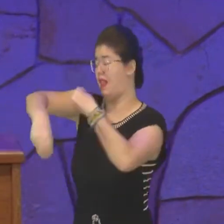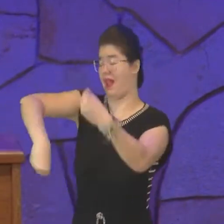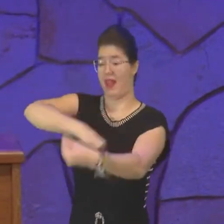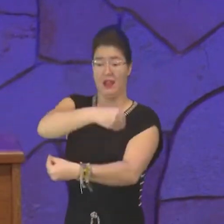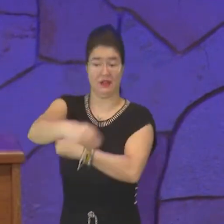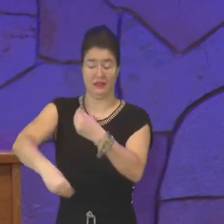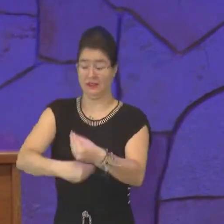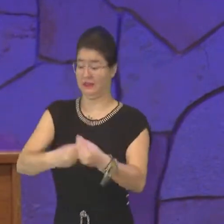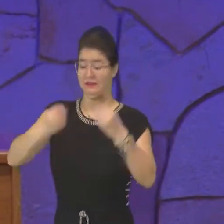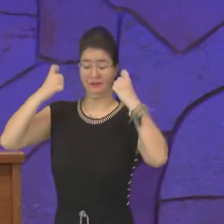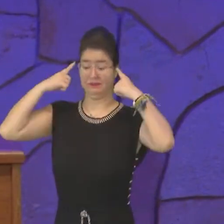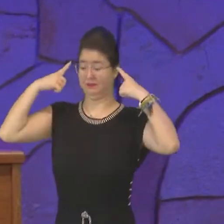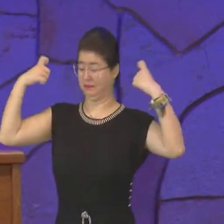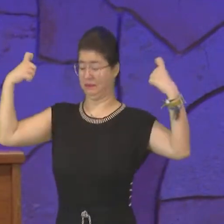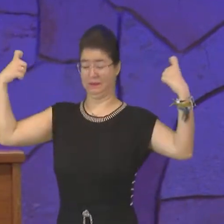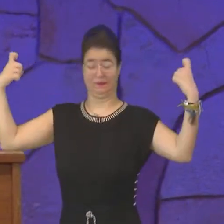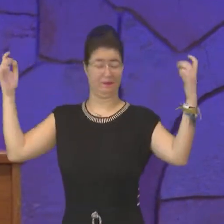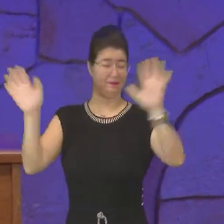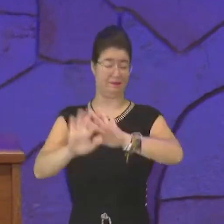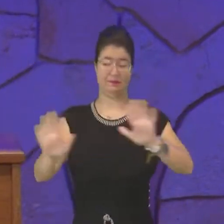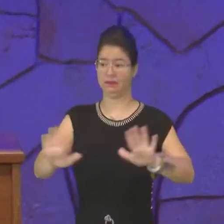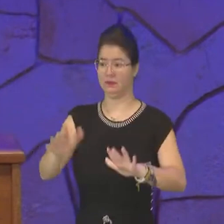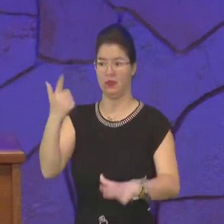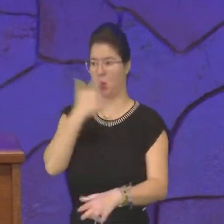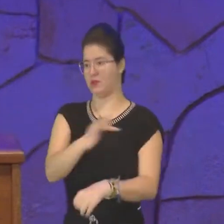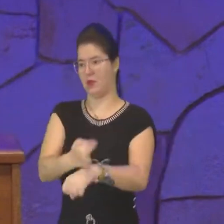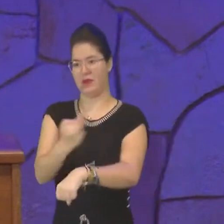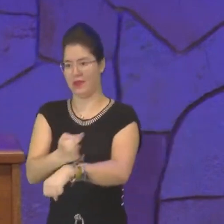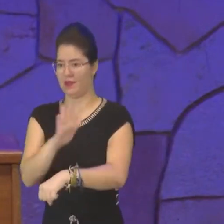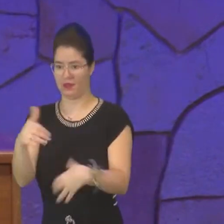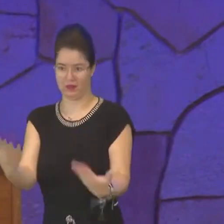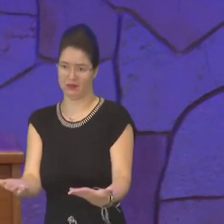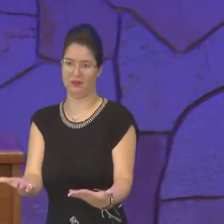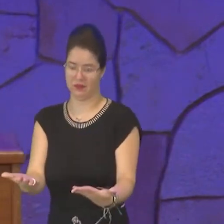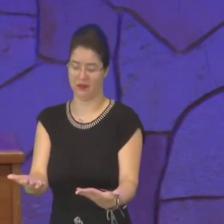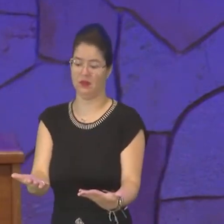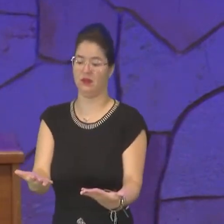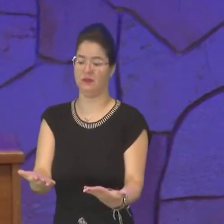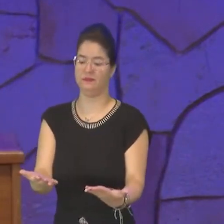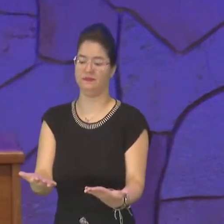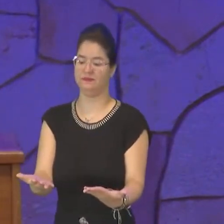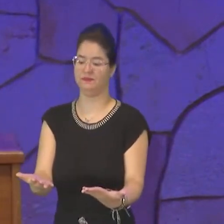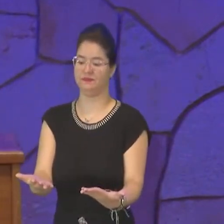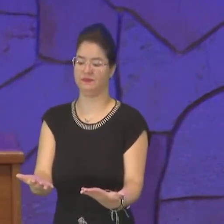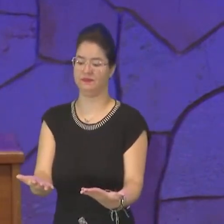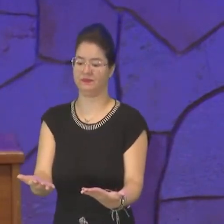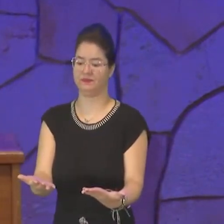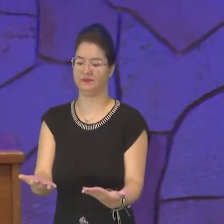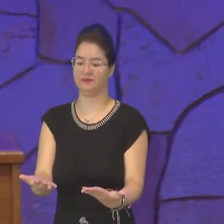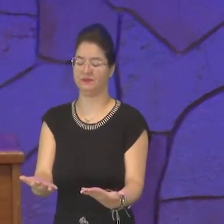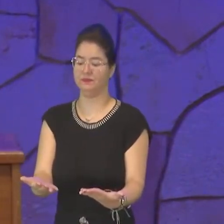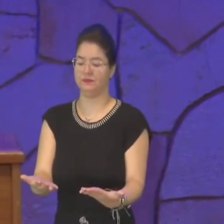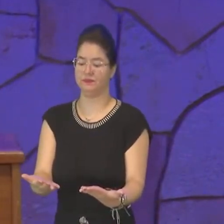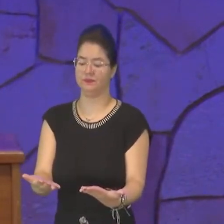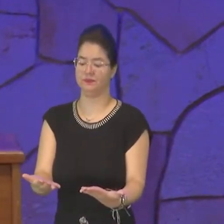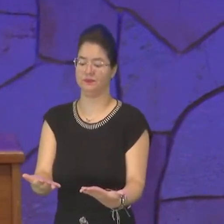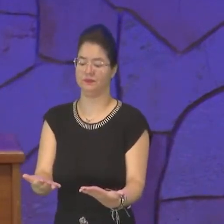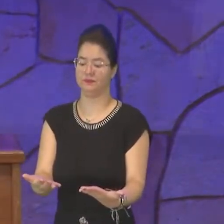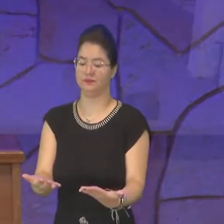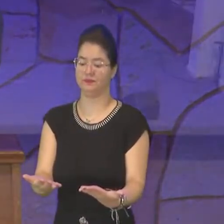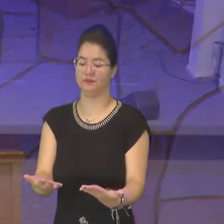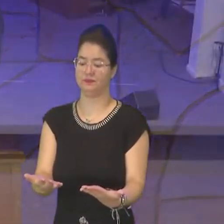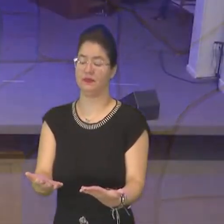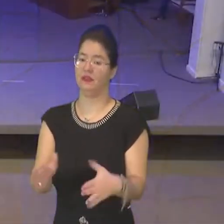alguém desafinou. E aí o ministro fica para morrer. E o